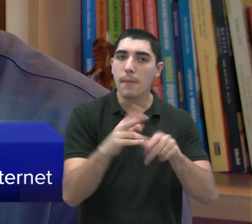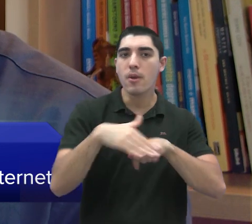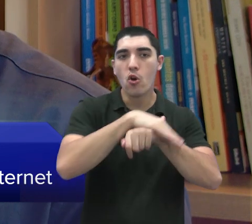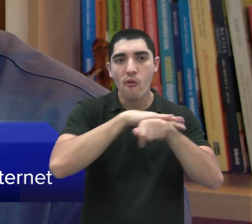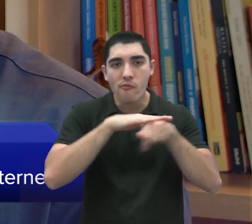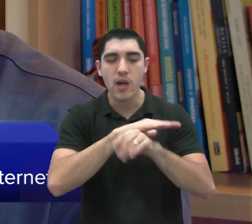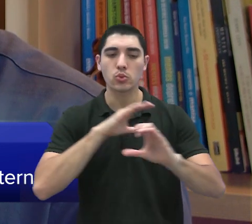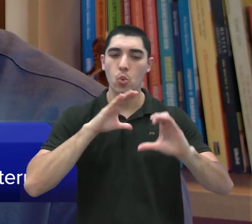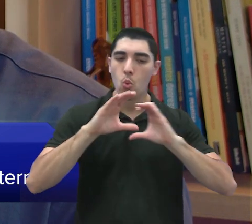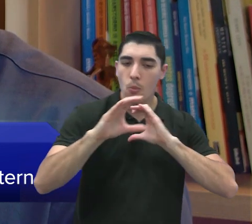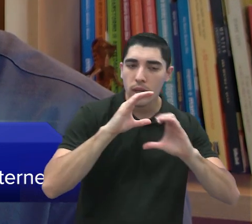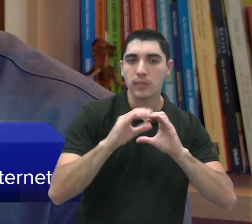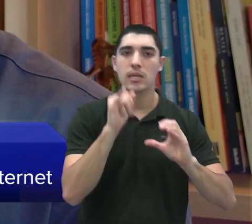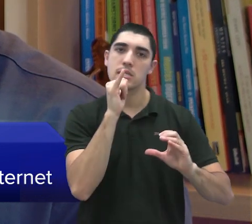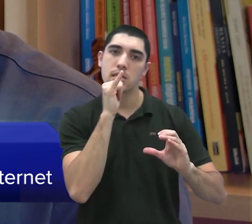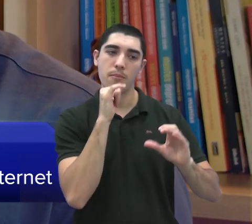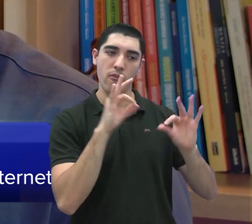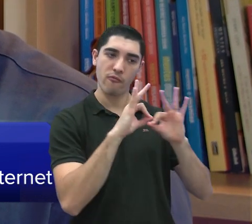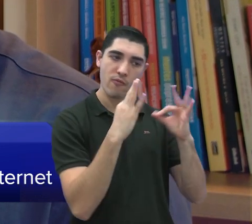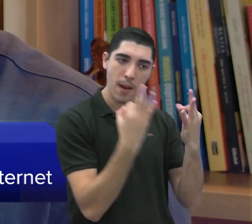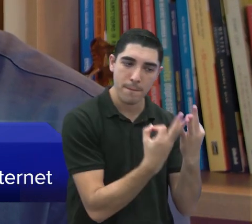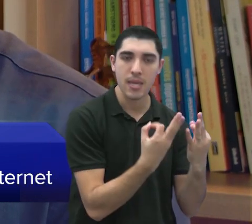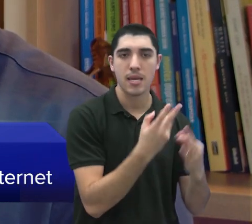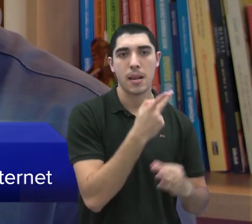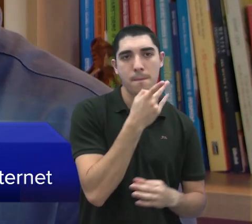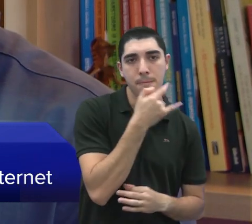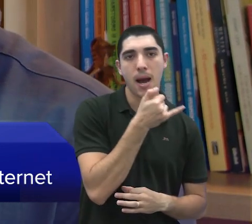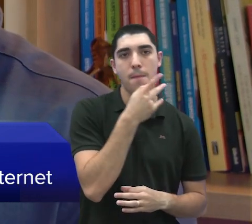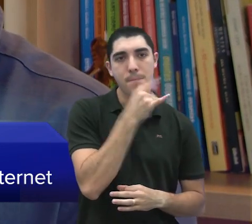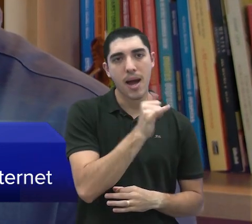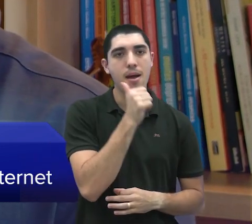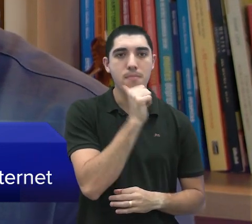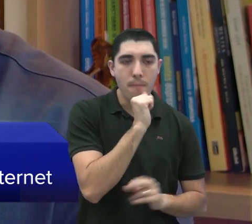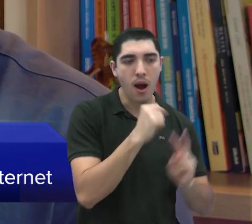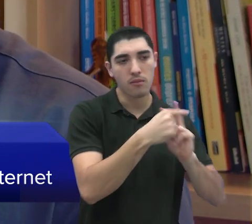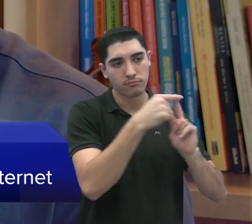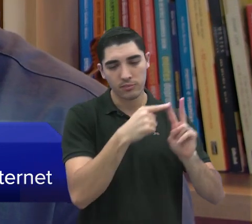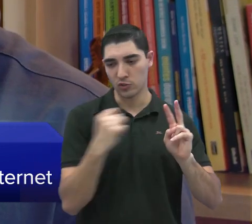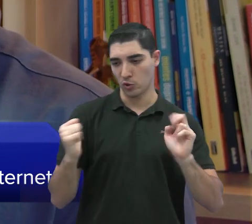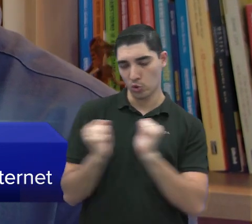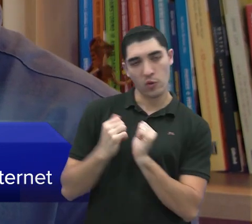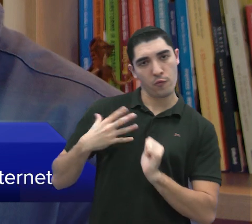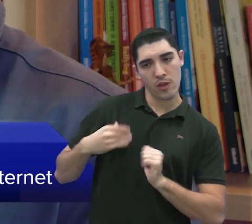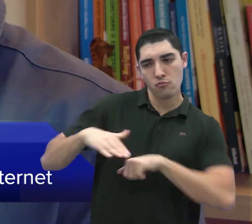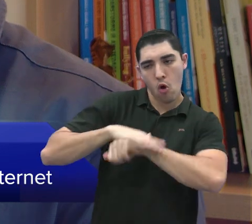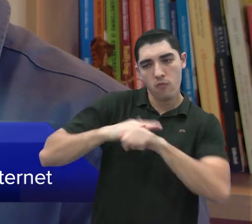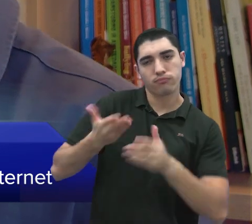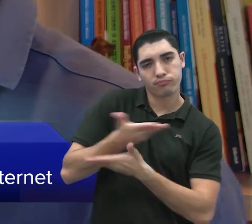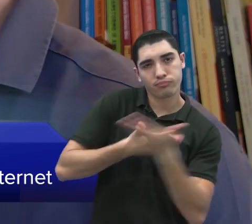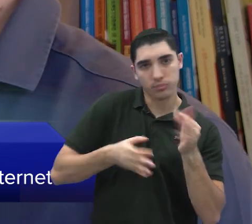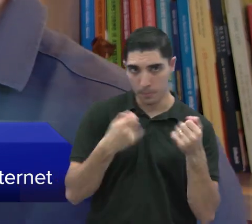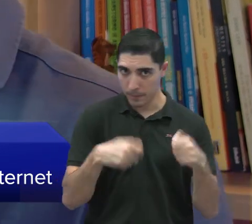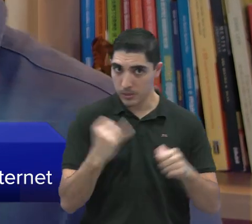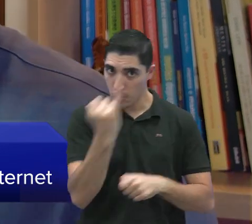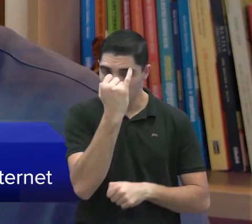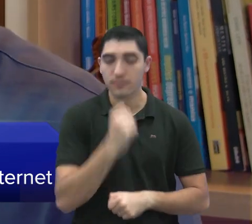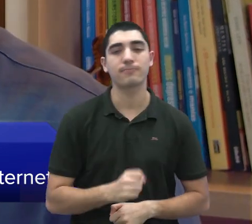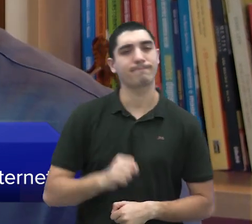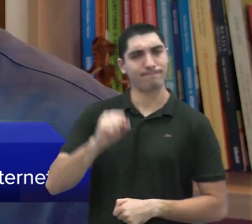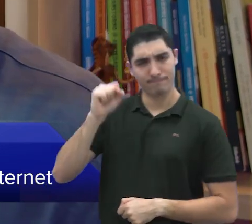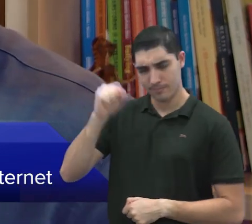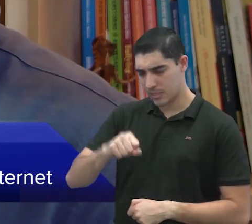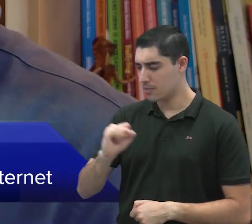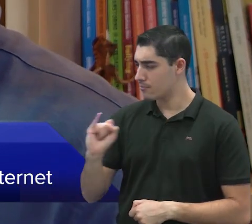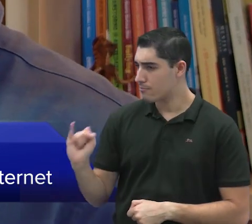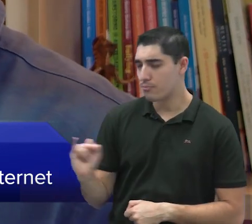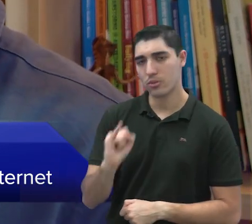a comunicação entre os familiares, pais e filhos, seja bem estabelecida, né? Exatamente. A comunicação é uma